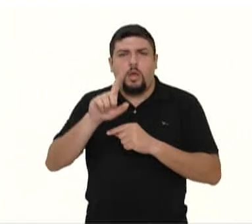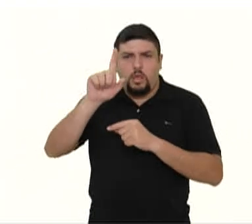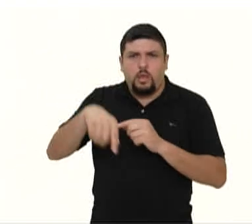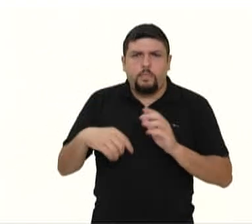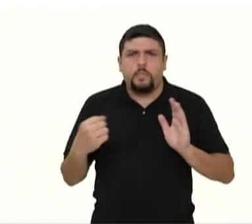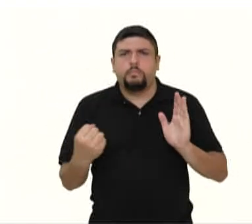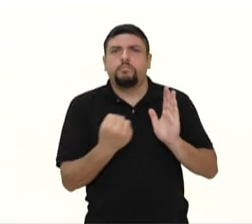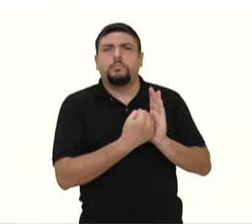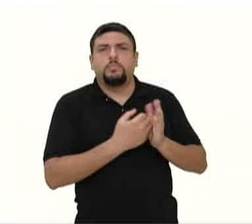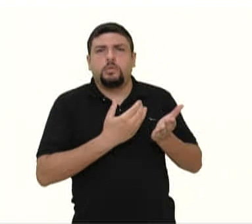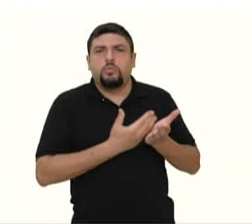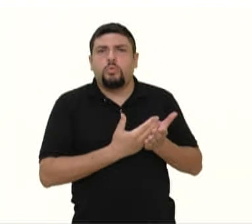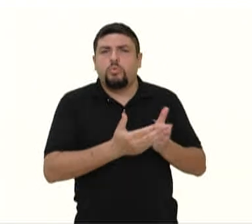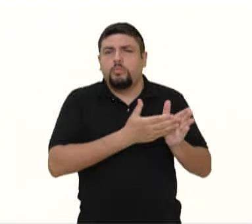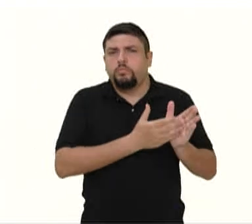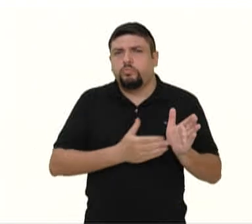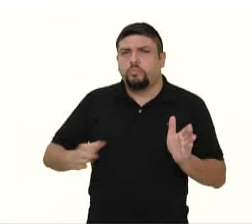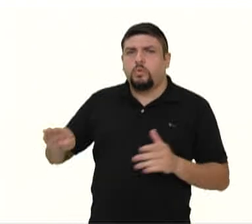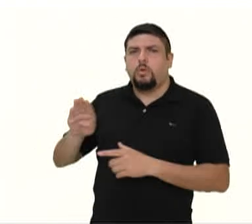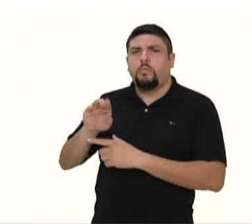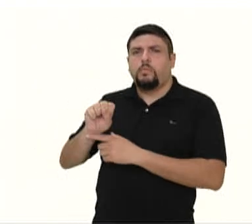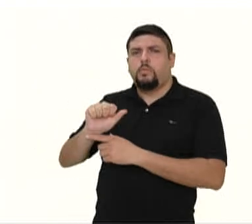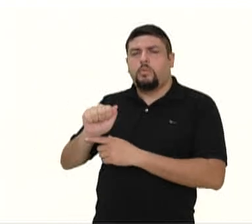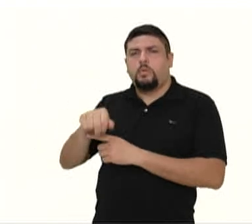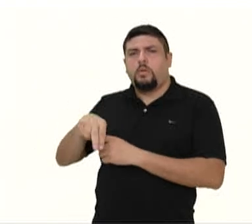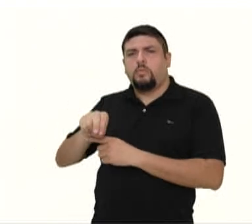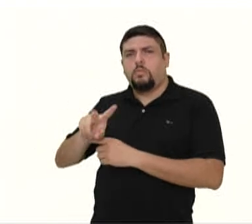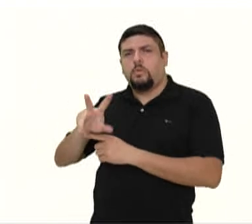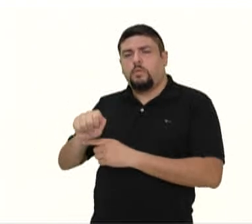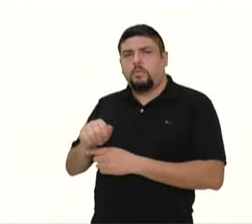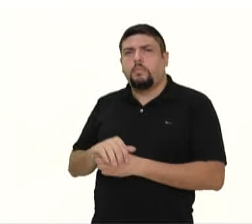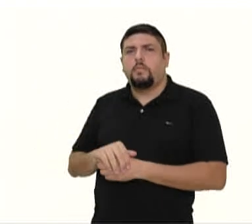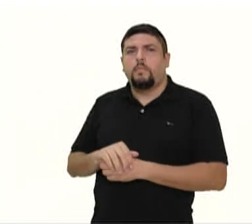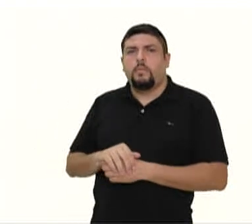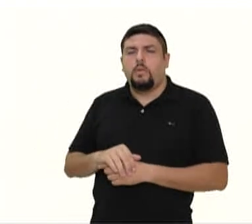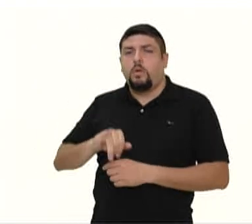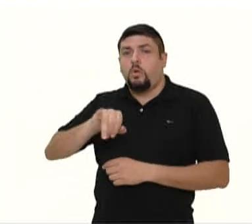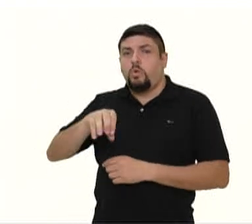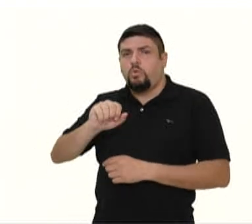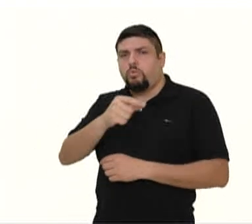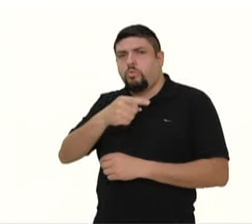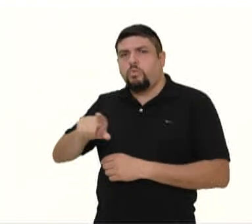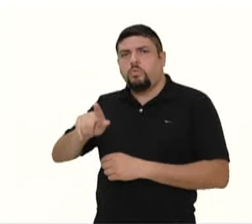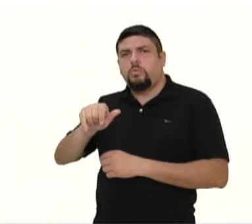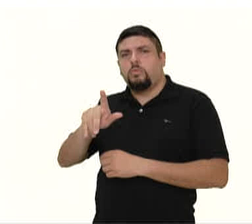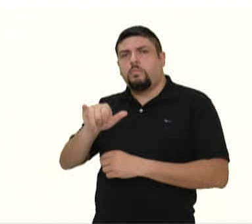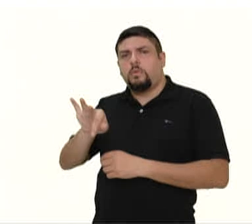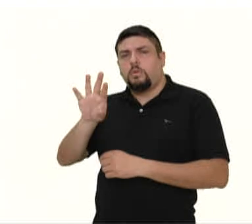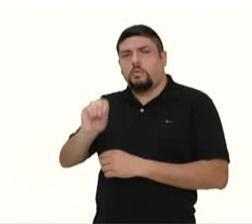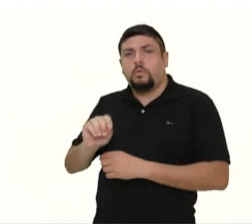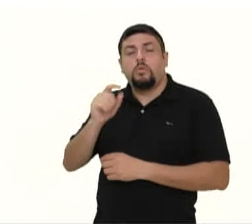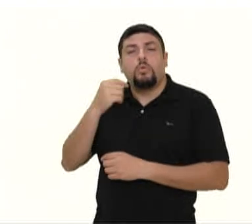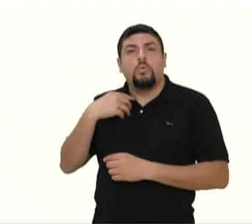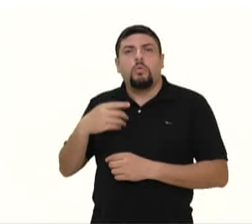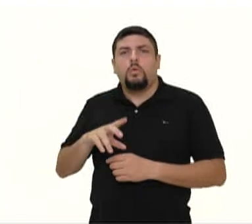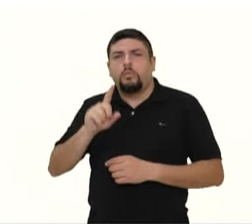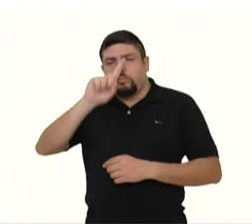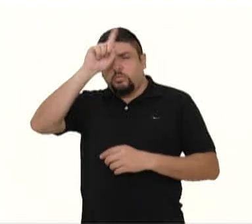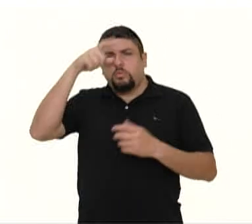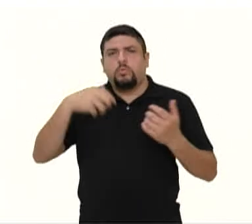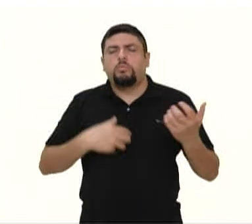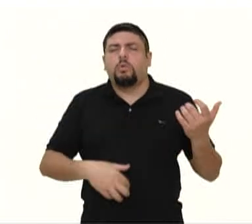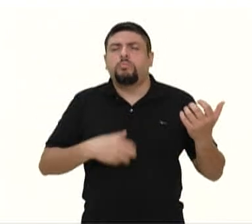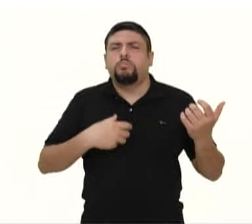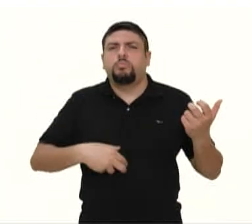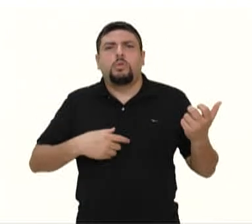precursora da Bossa Nova. João Gilberto inovava a música brasileira com uma nova batida de violão. A chamada Bossa